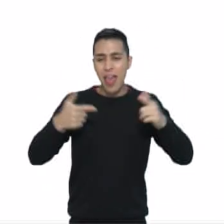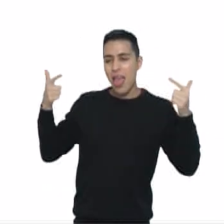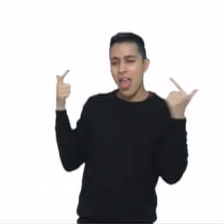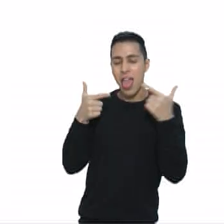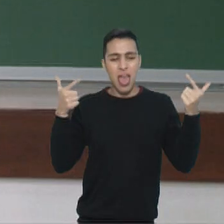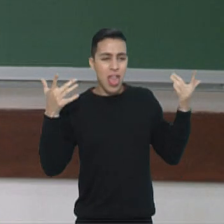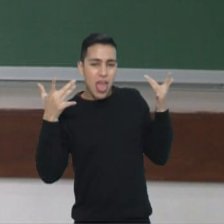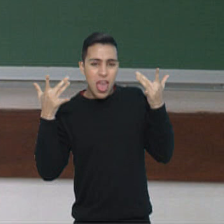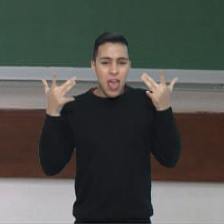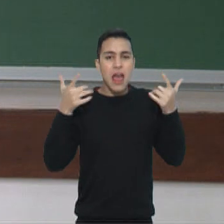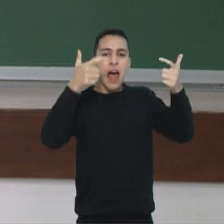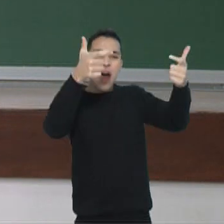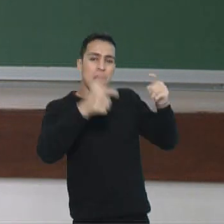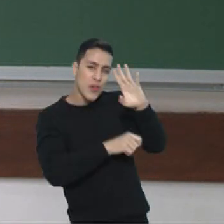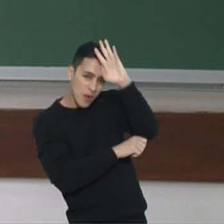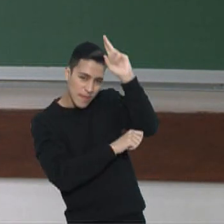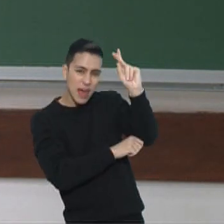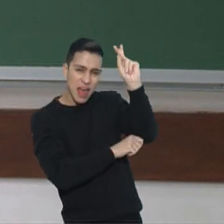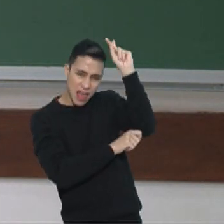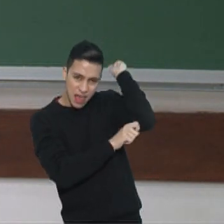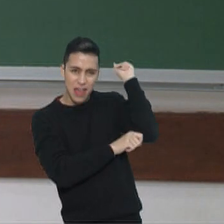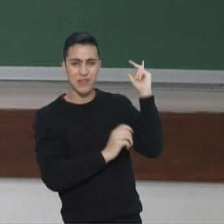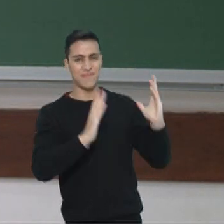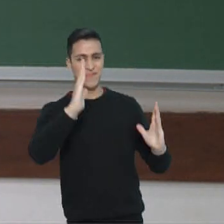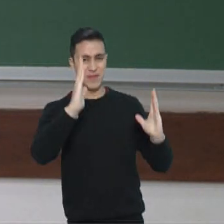Romano e em Roma Antiga, em geral.